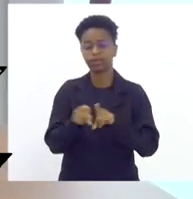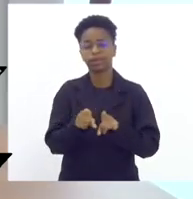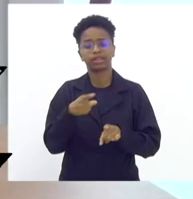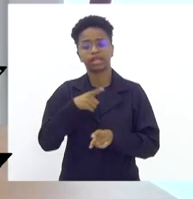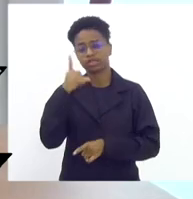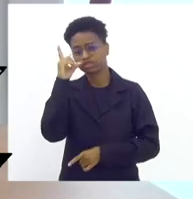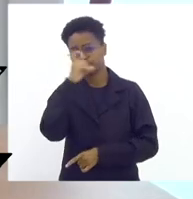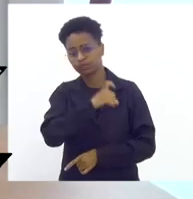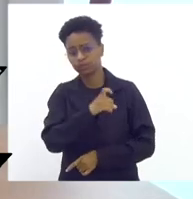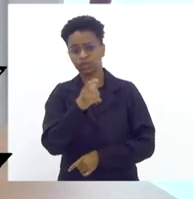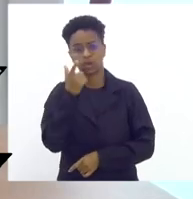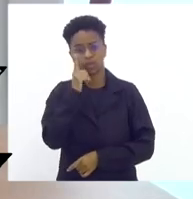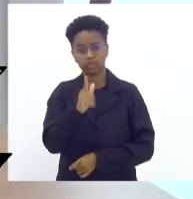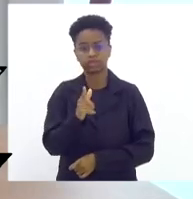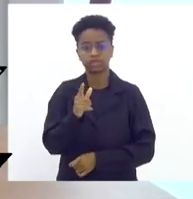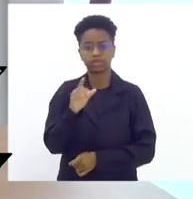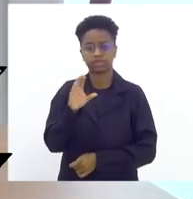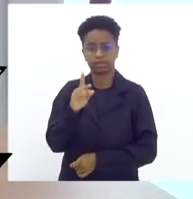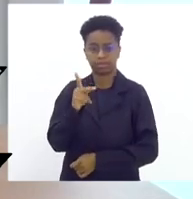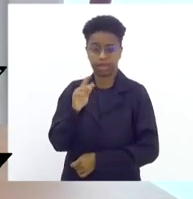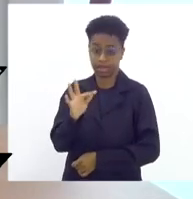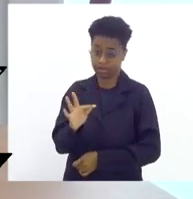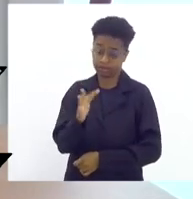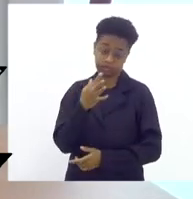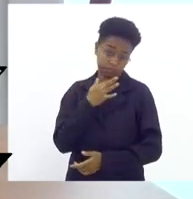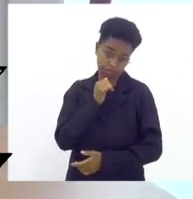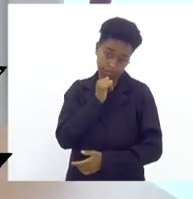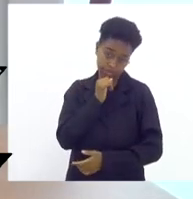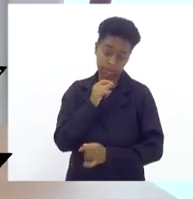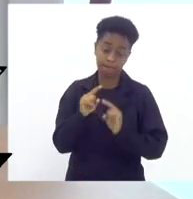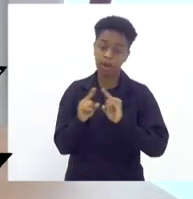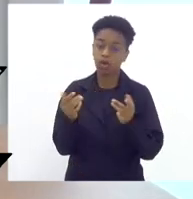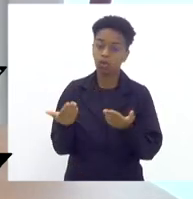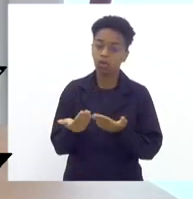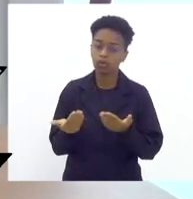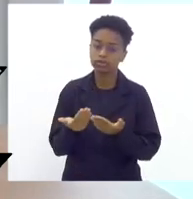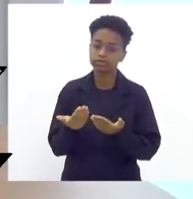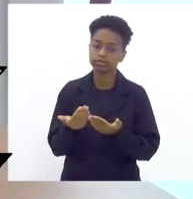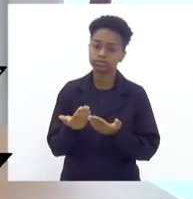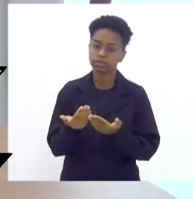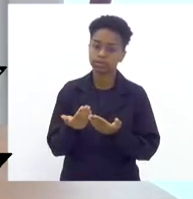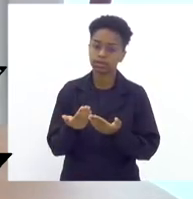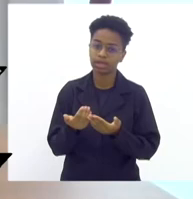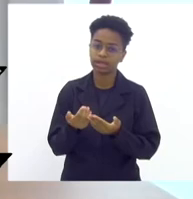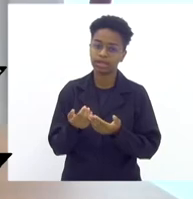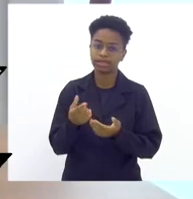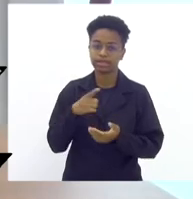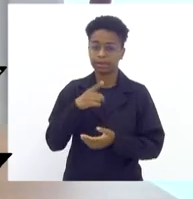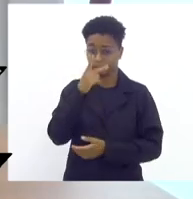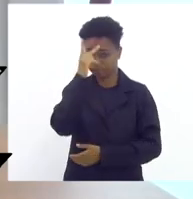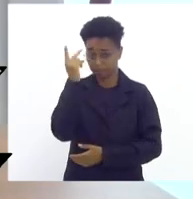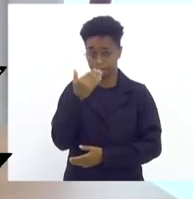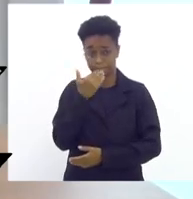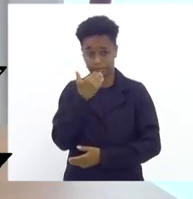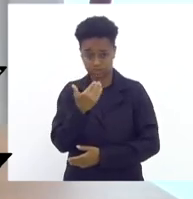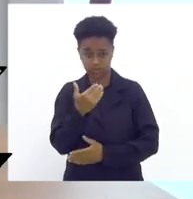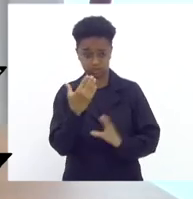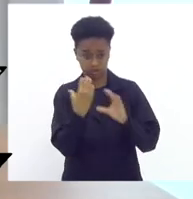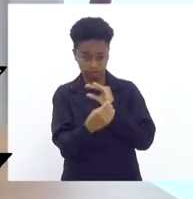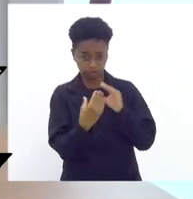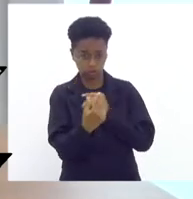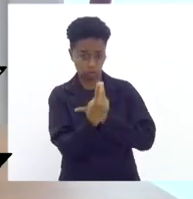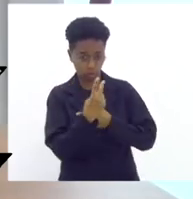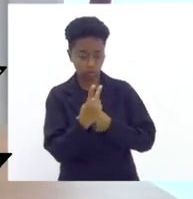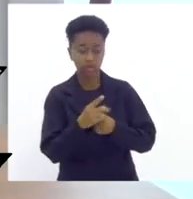muito grande Para expedir o CPF por exemplo e hoje né cada vez mais solicitante de refúgio aliás tinha essa dificuldade hoje